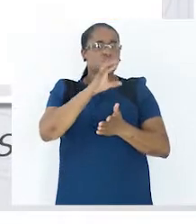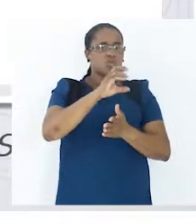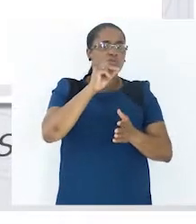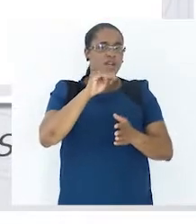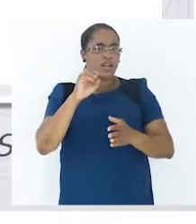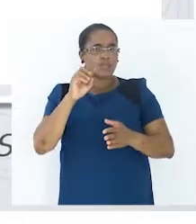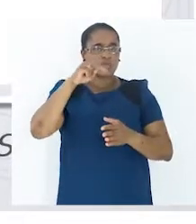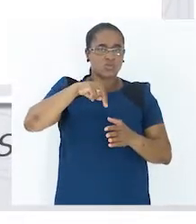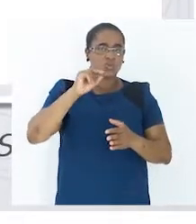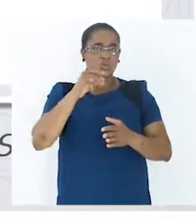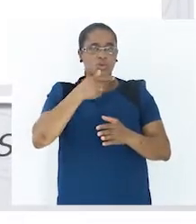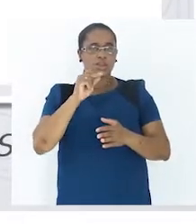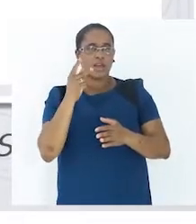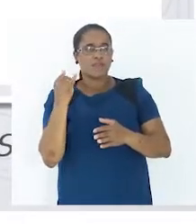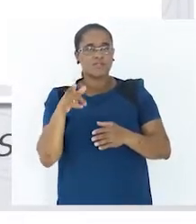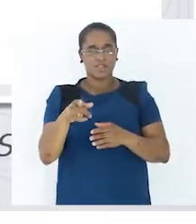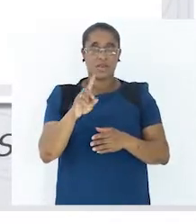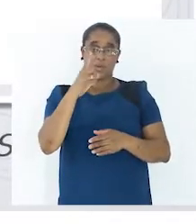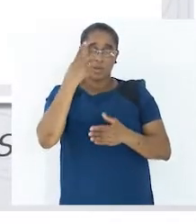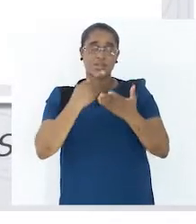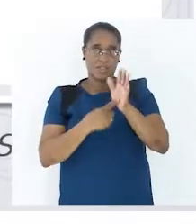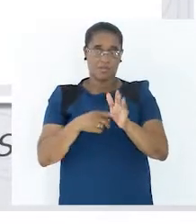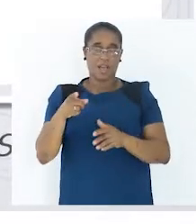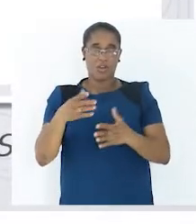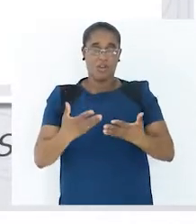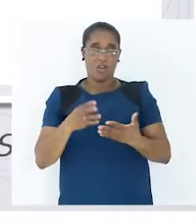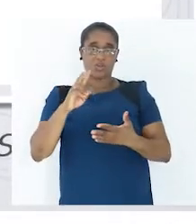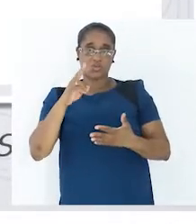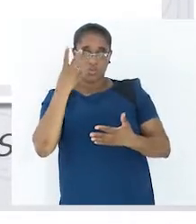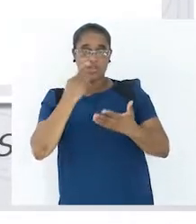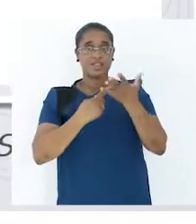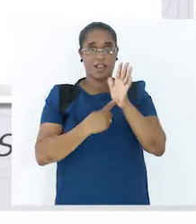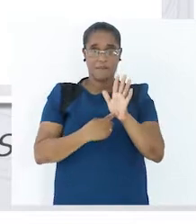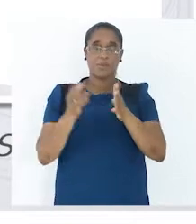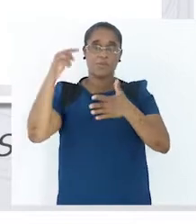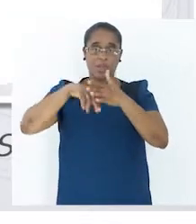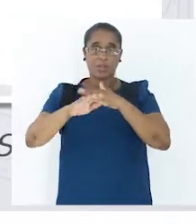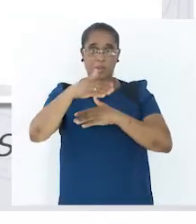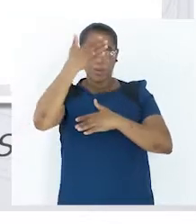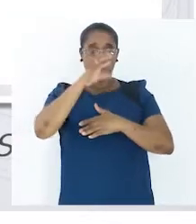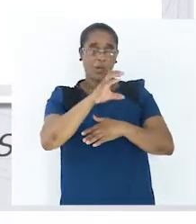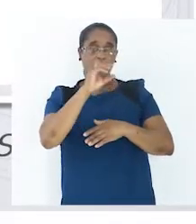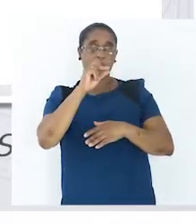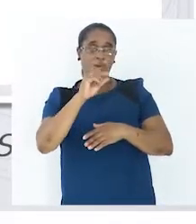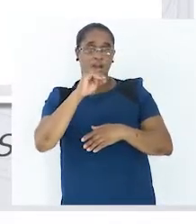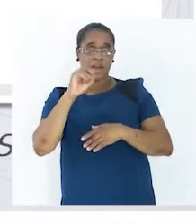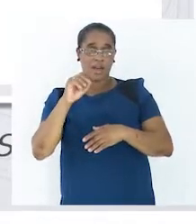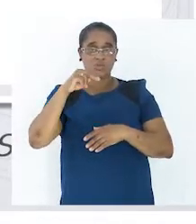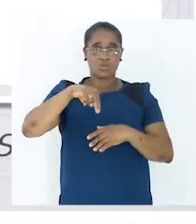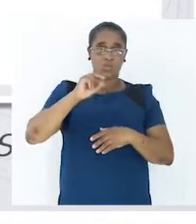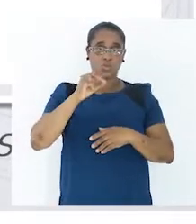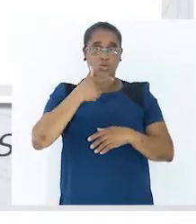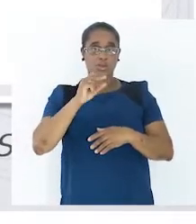exemplo. Vamos passar para o segundo exemplo, ainda dentro do primeiro caso notável, do quadrado de um